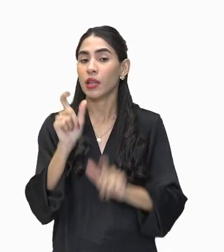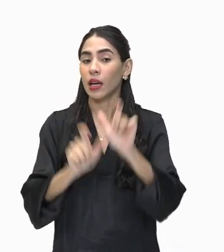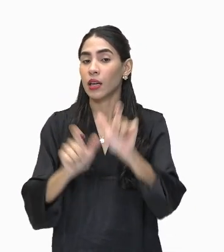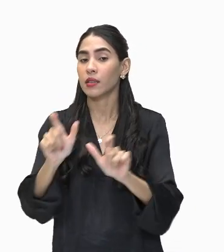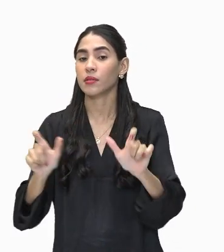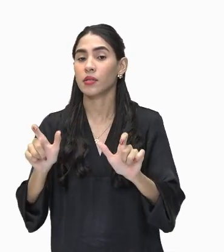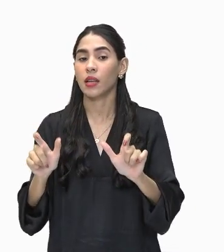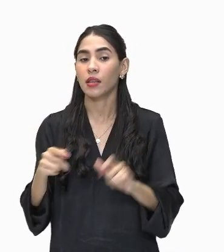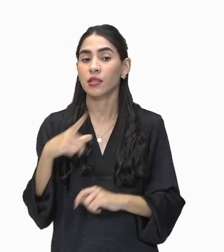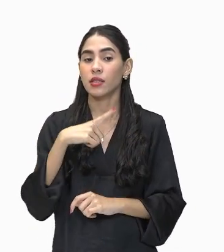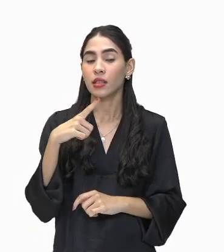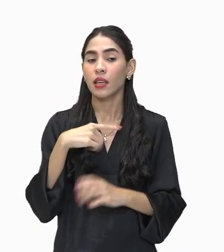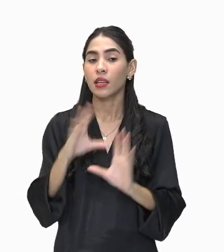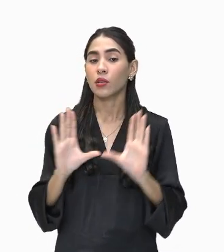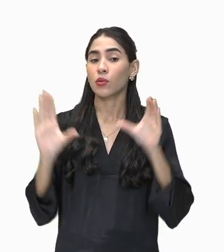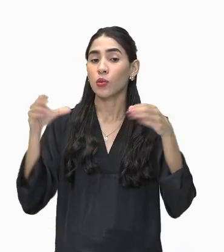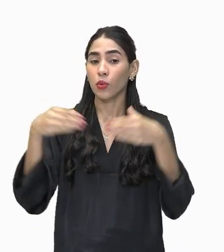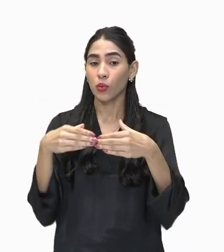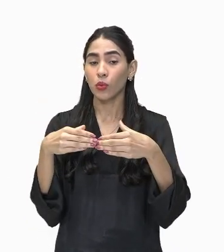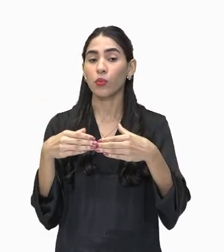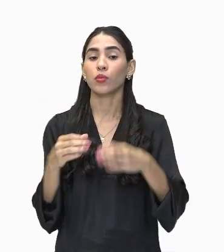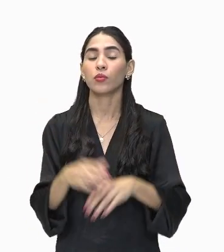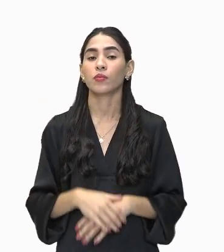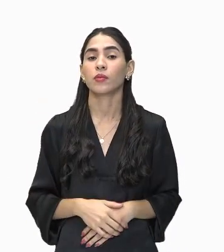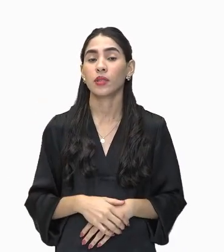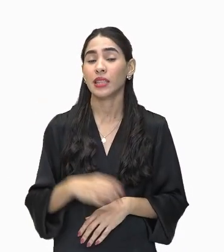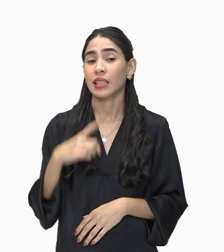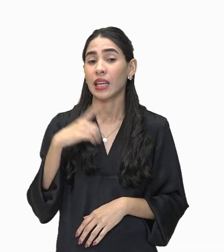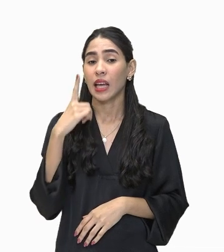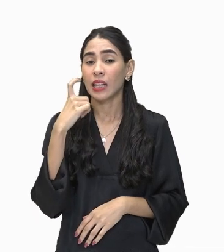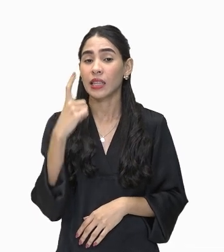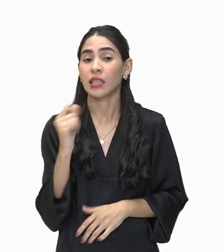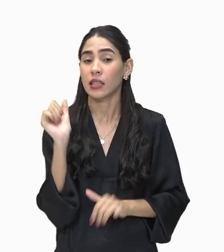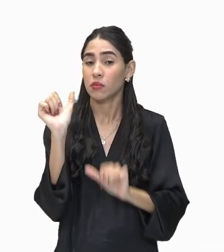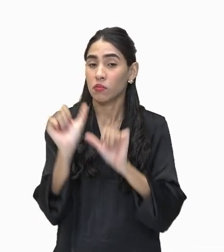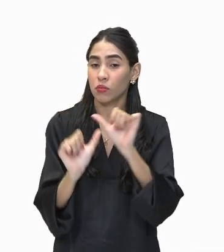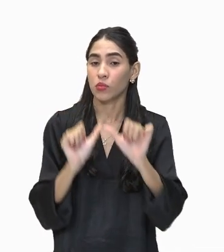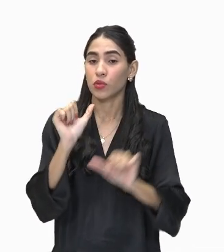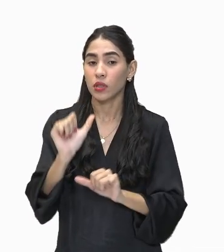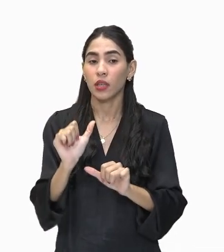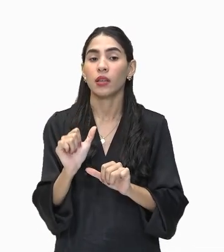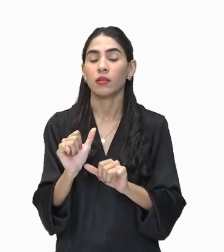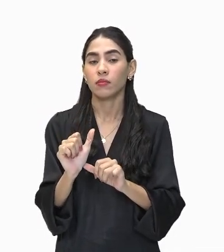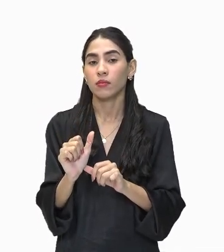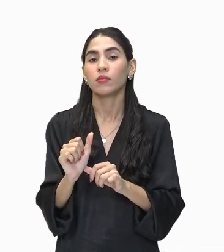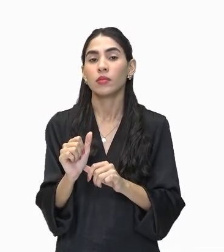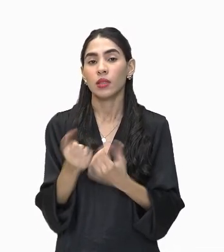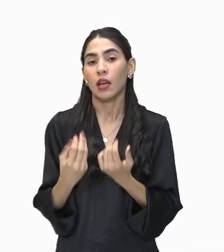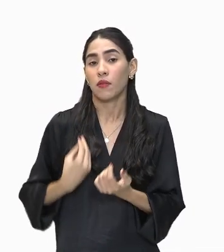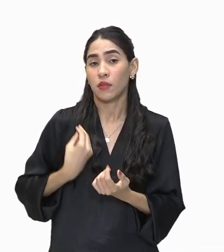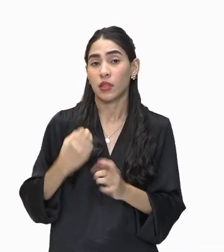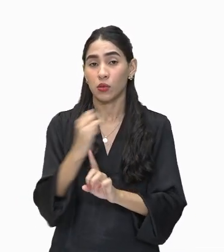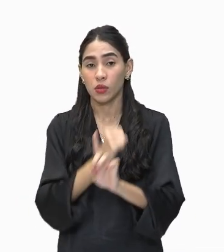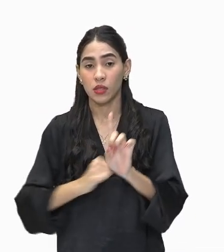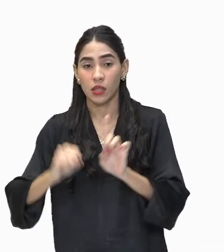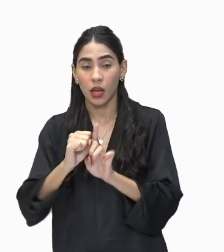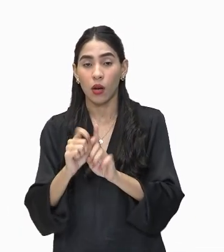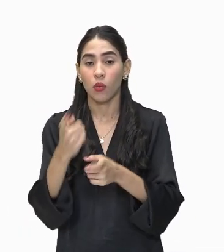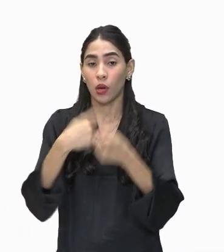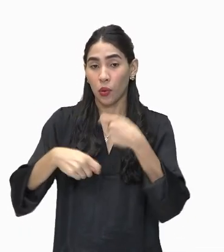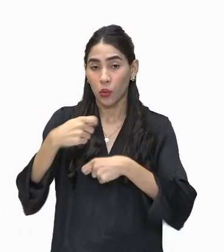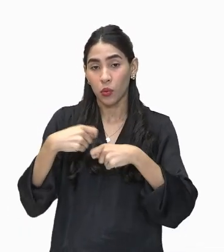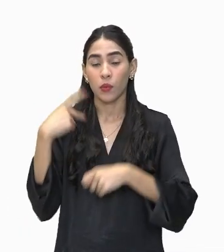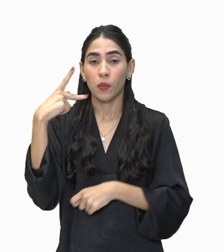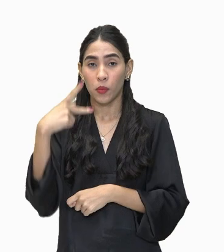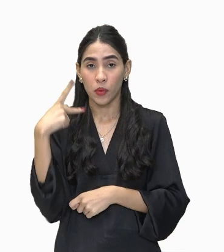têm de coletivamente buscar transformar as condições sociais,